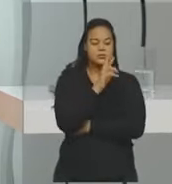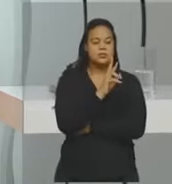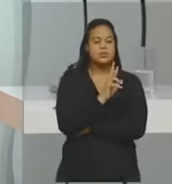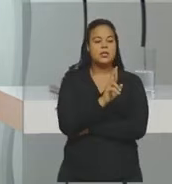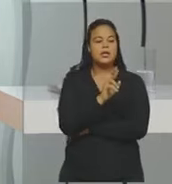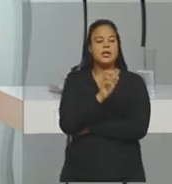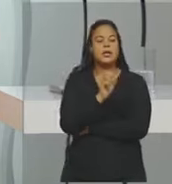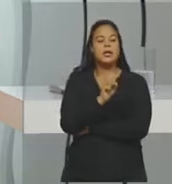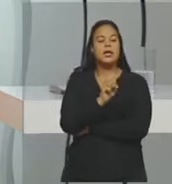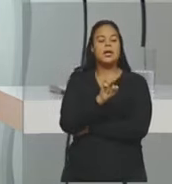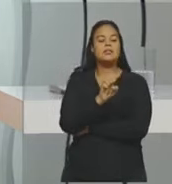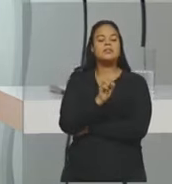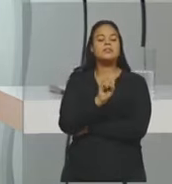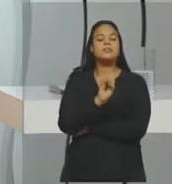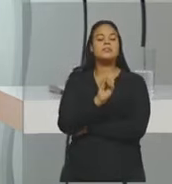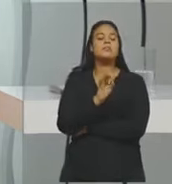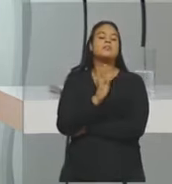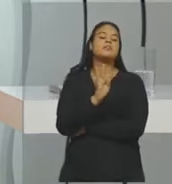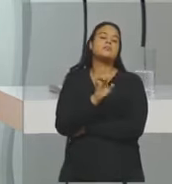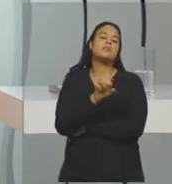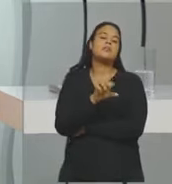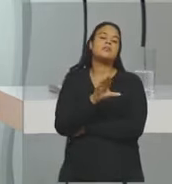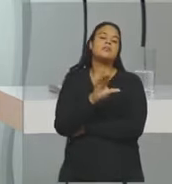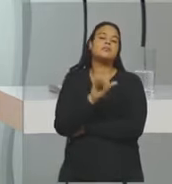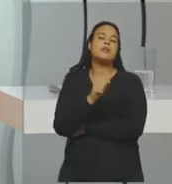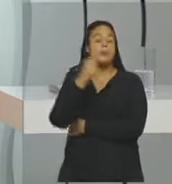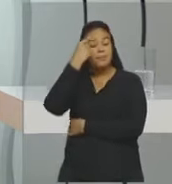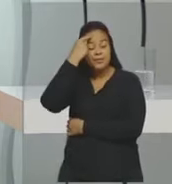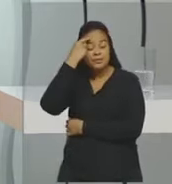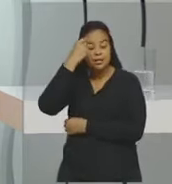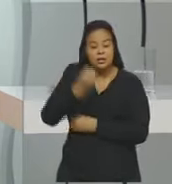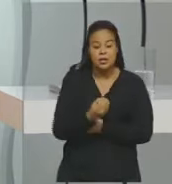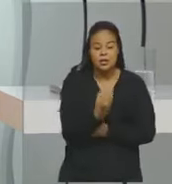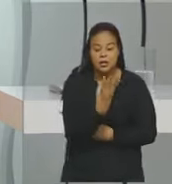aqui. Vocês podem pensar como lâmpadas mesmo.